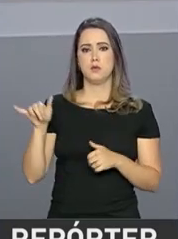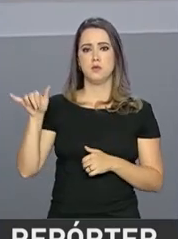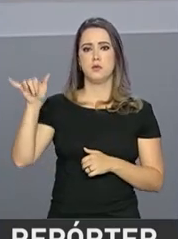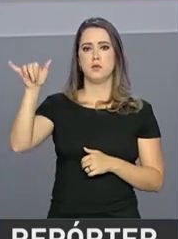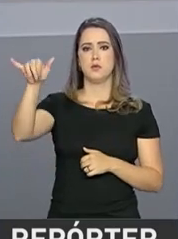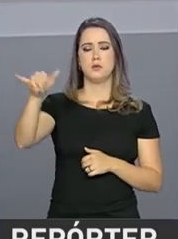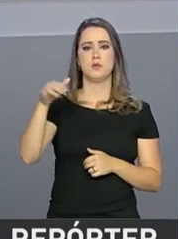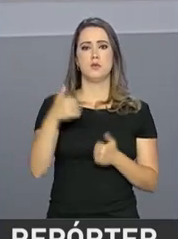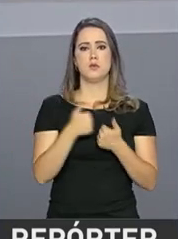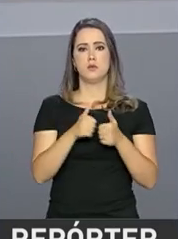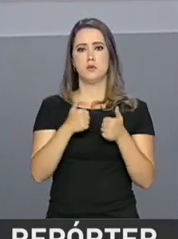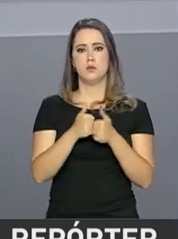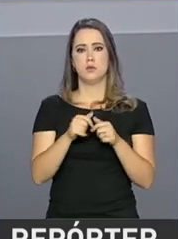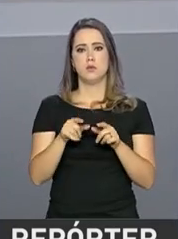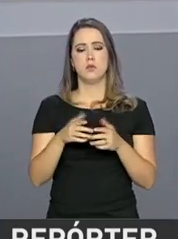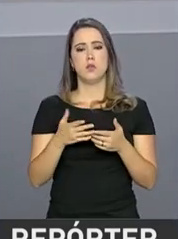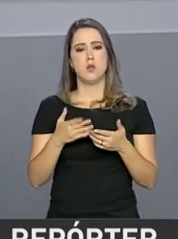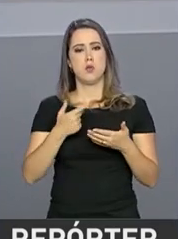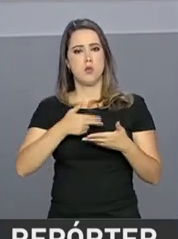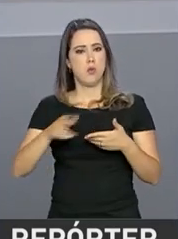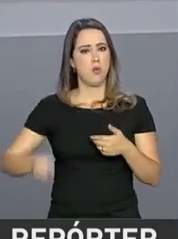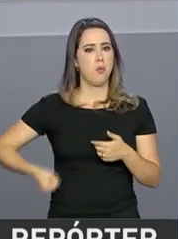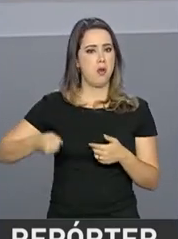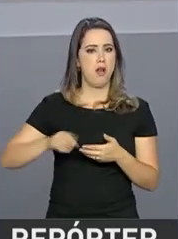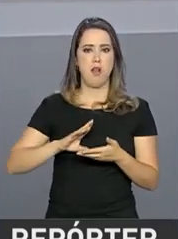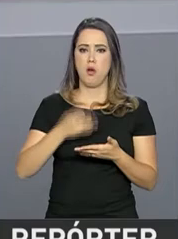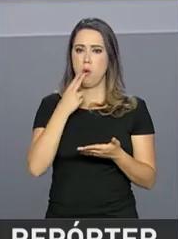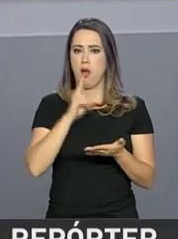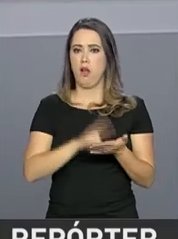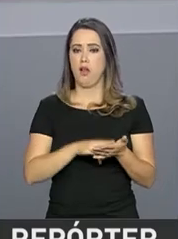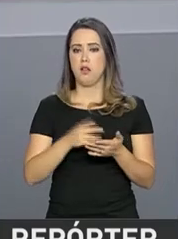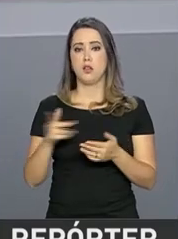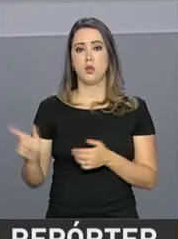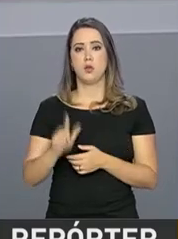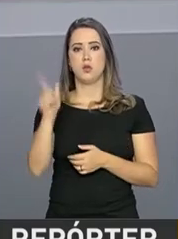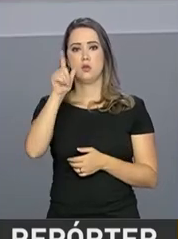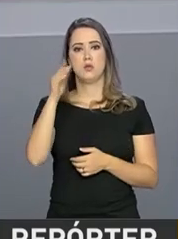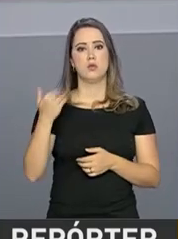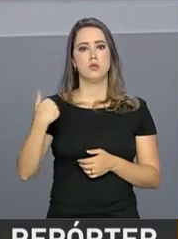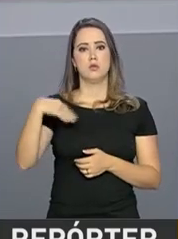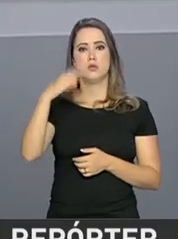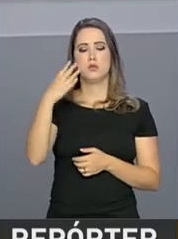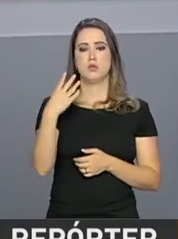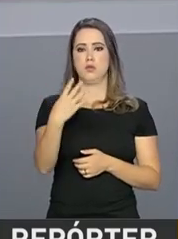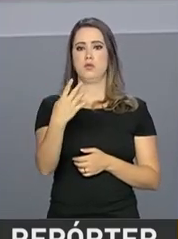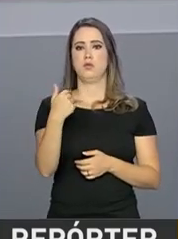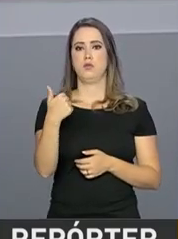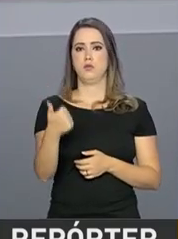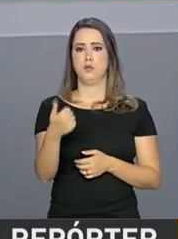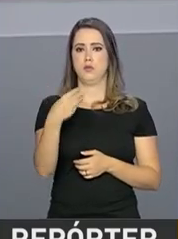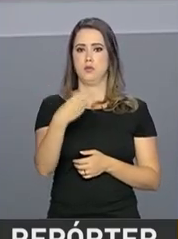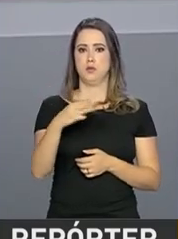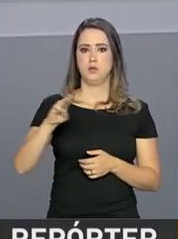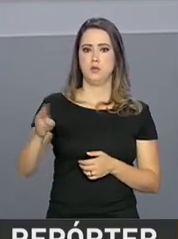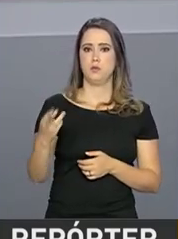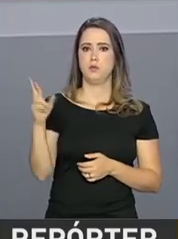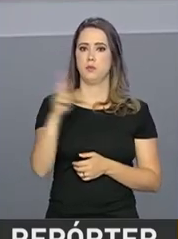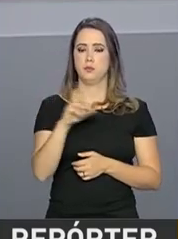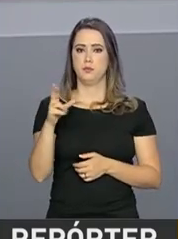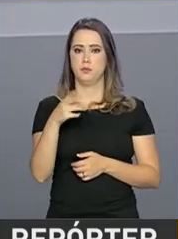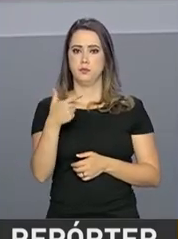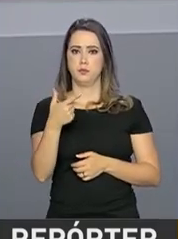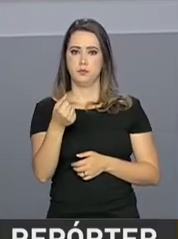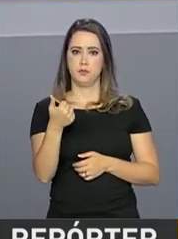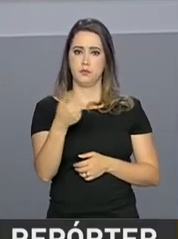público de passageiro carga e mala postal registrar um lucro de mais de 4 413 milhões de reais